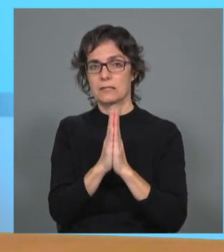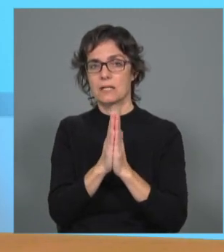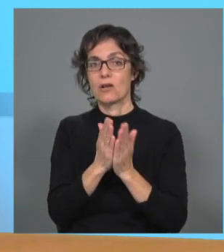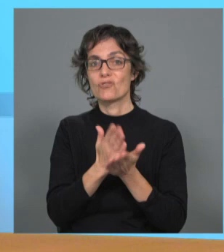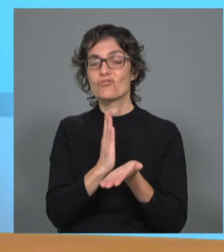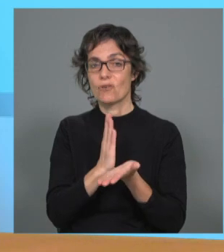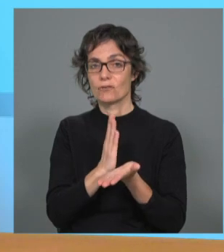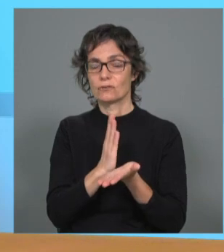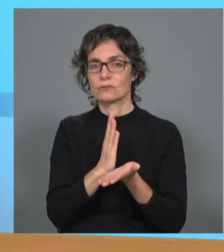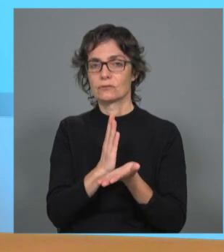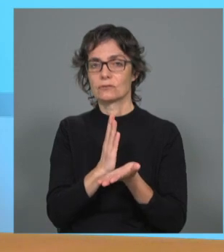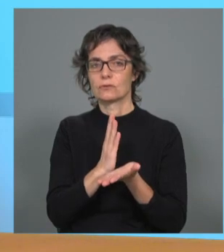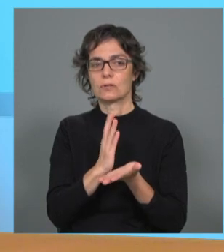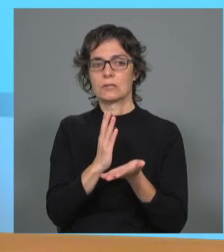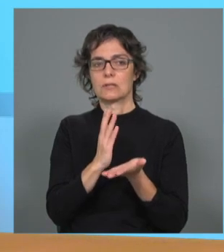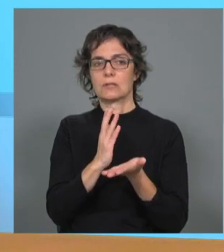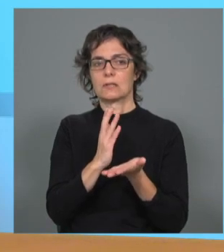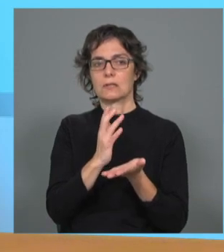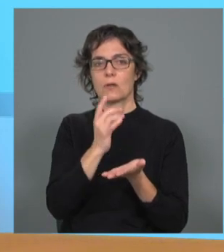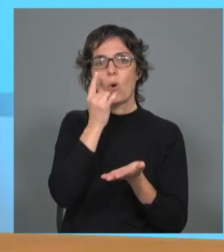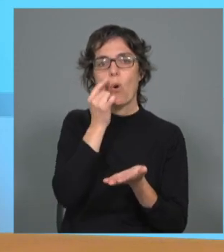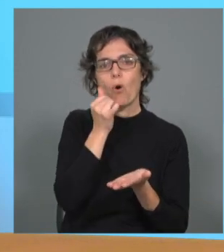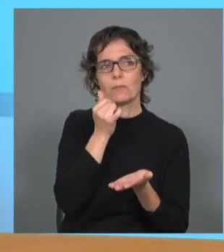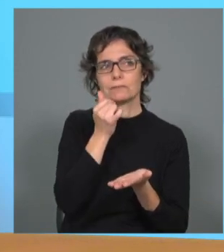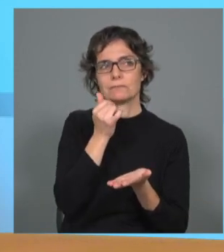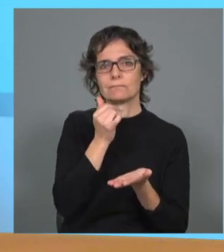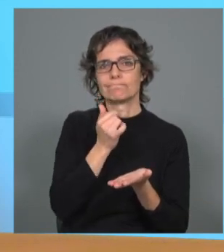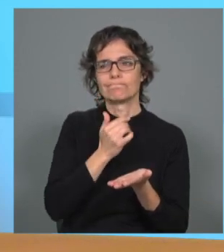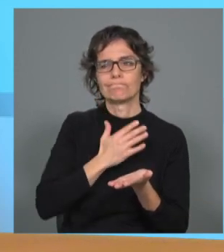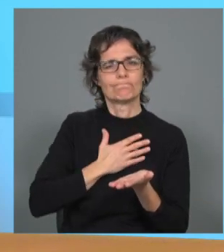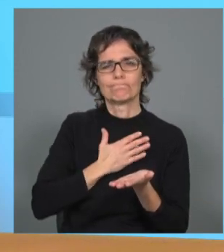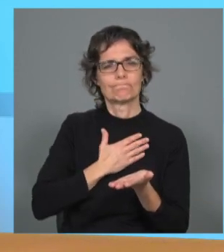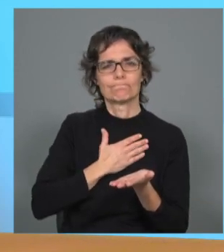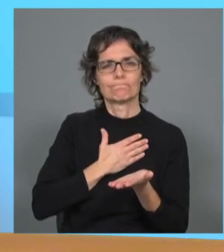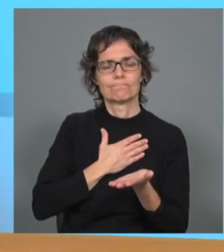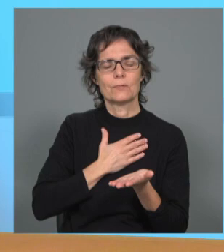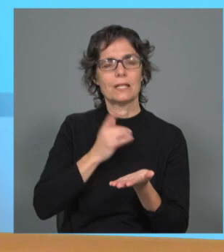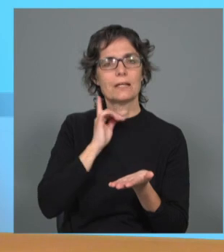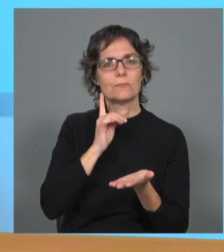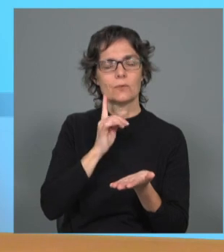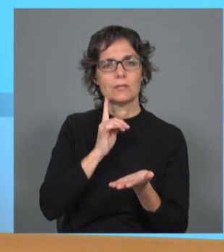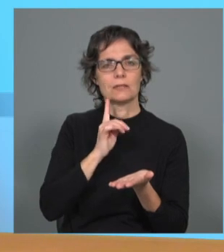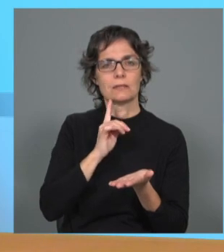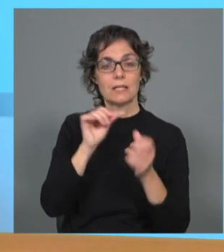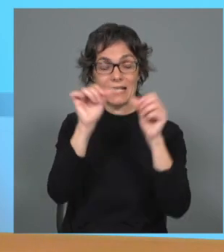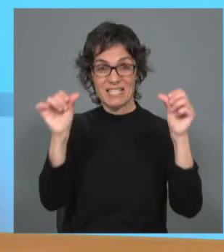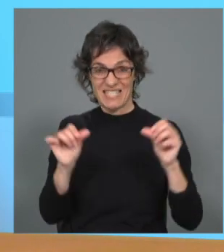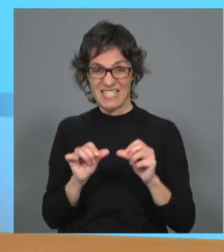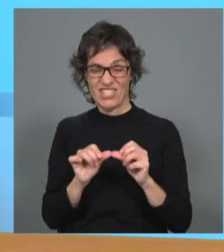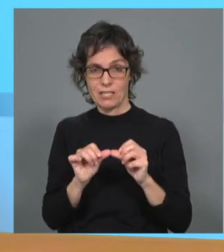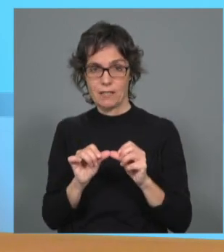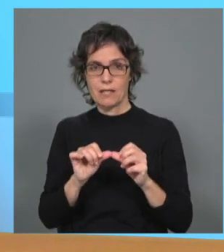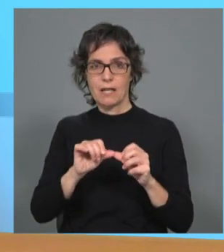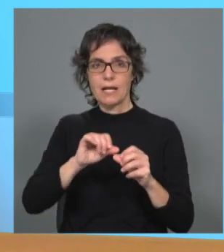apostar na diversidade. E aqui inclui-se a diversidade da mulher. E penso que a Igreja tem que olhar para